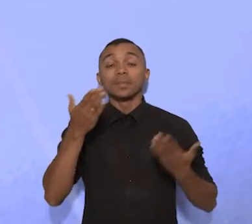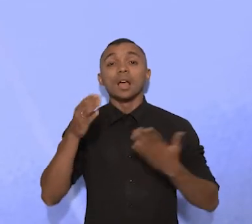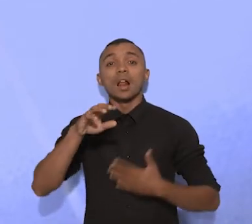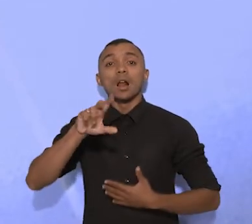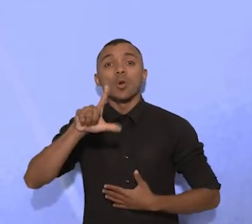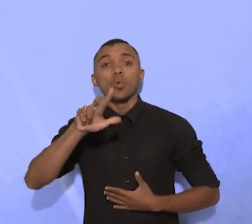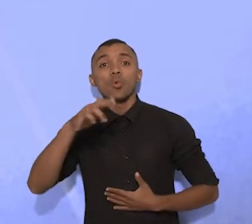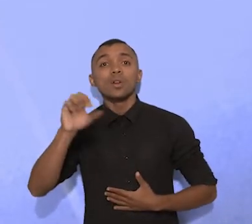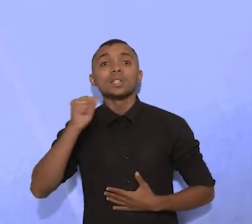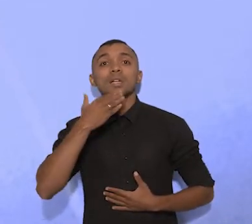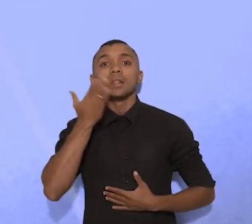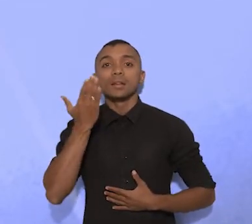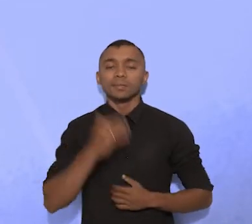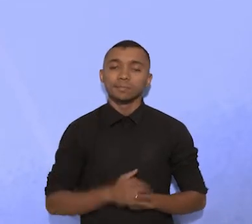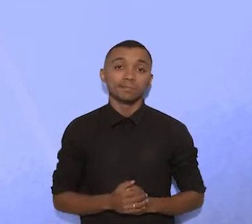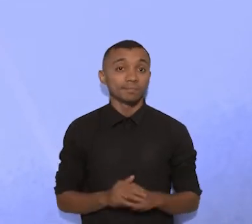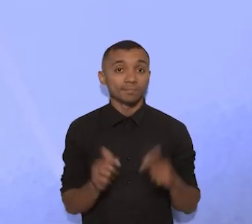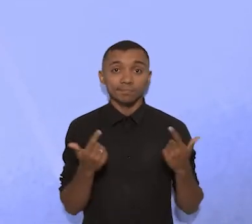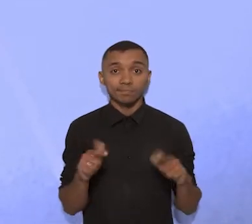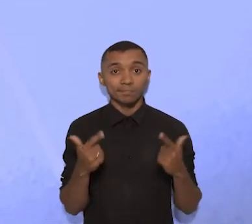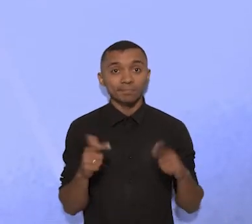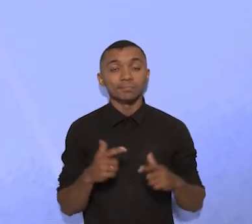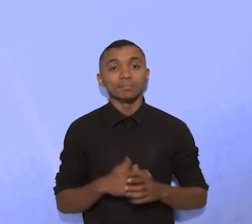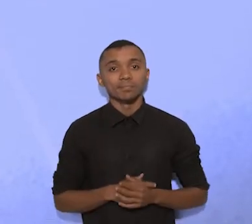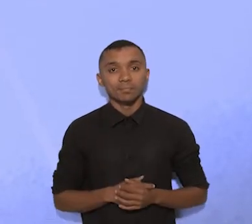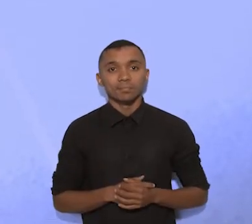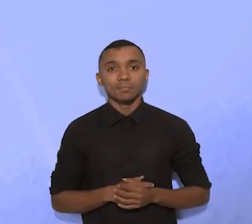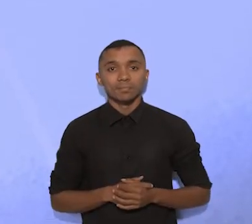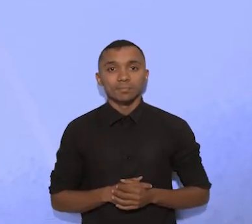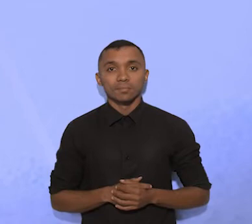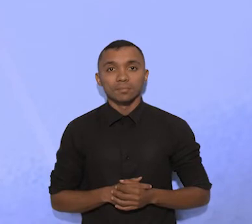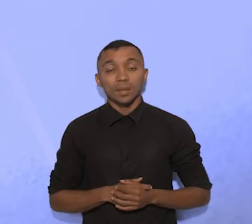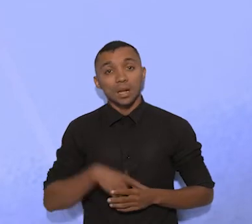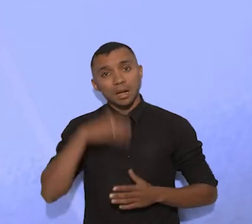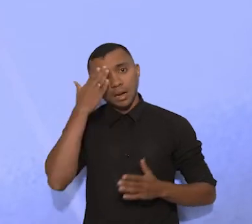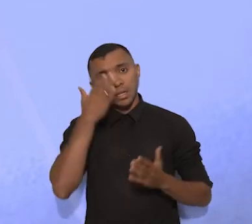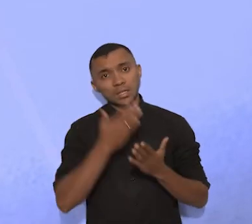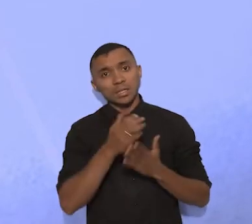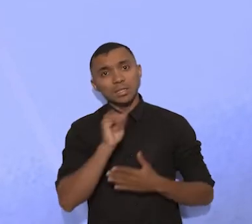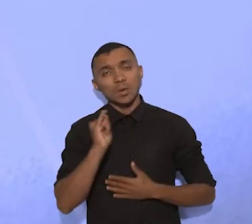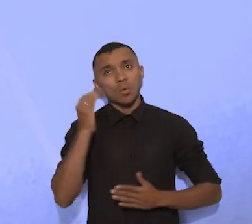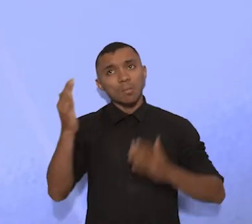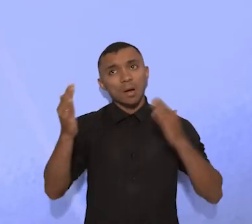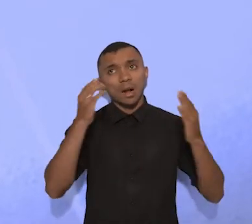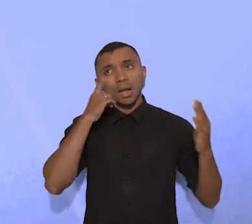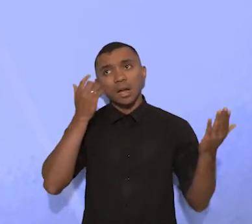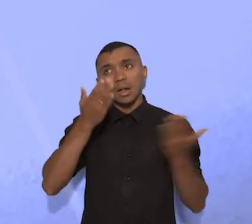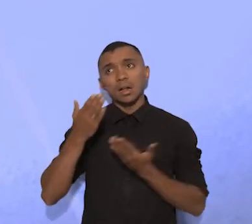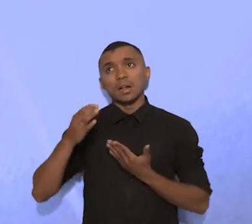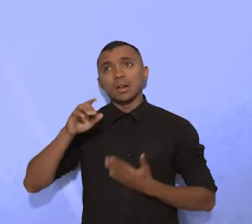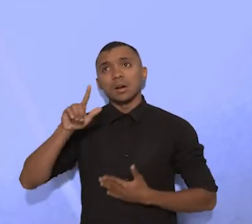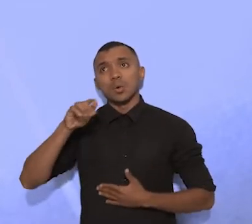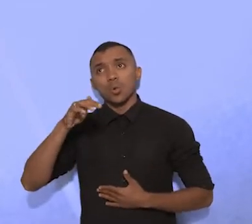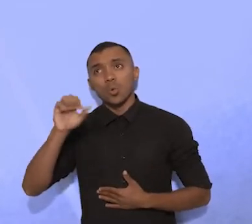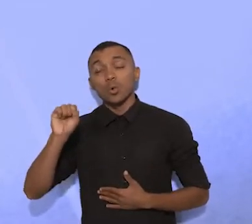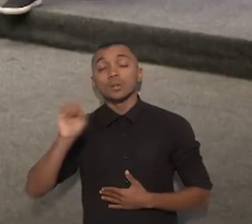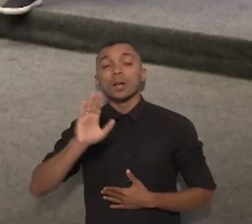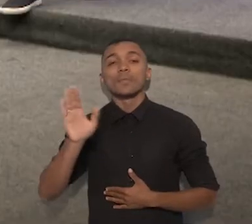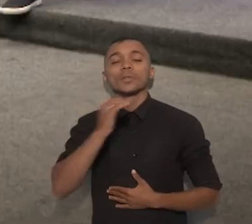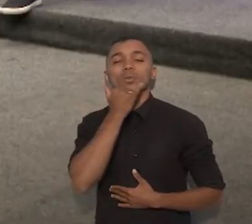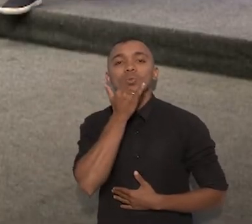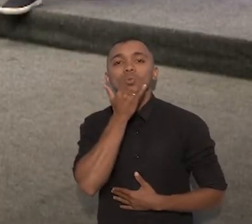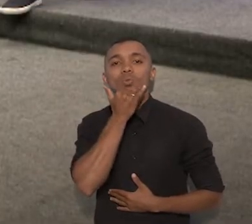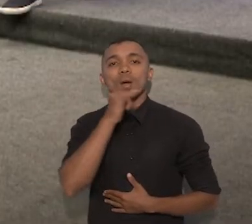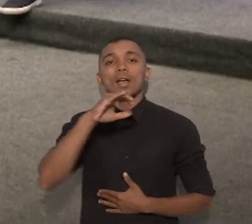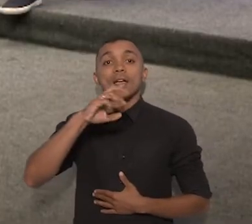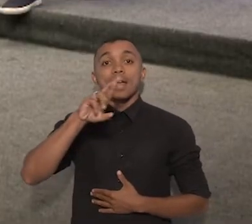essa saída rápida. Você não Lucas tinha Crispim. Também a chegada no mesmo nível. Talvez até se você botasse o Lucas Lima para jogar várias vezes Crispim. Seguida... Crispim, desculpa. É porque